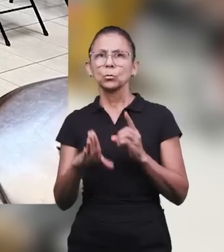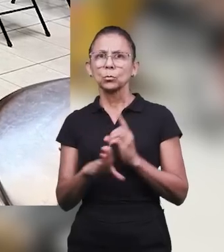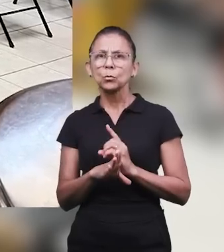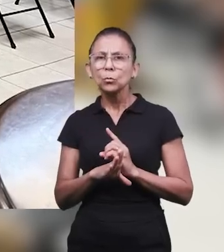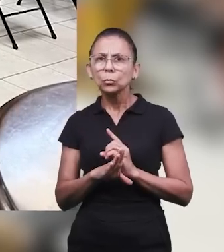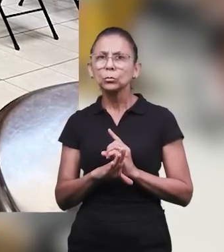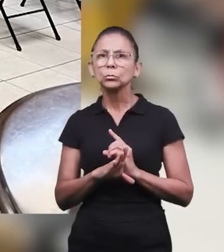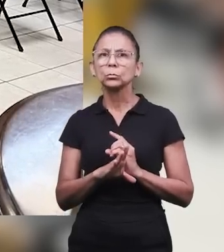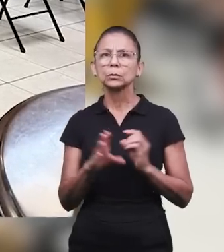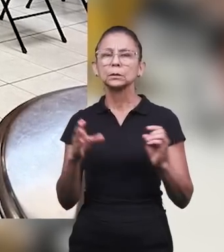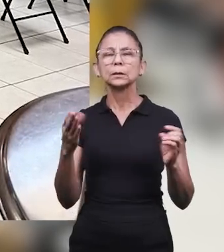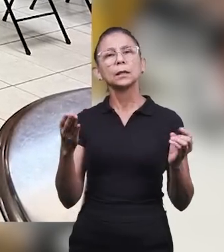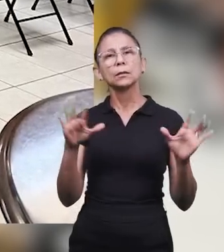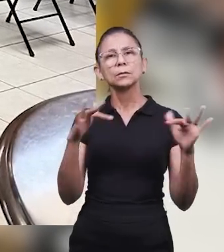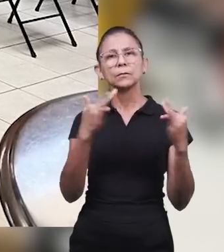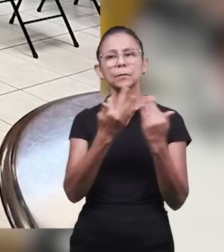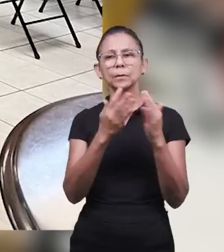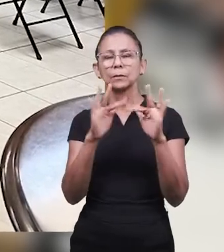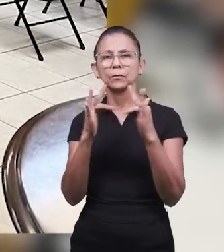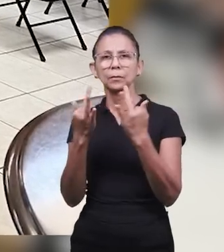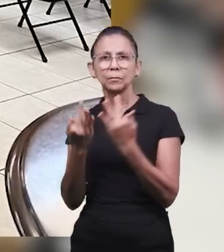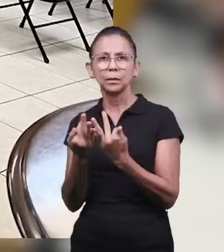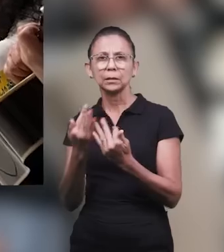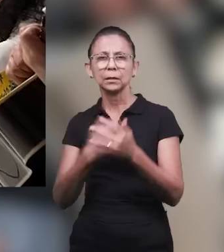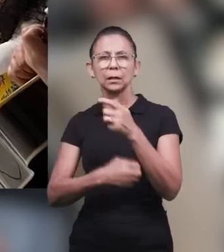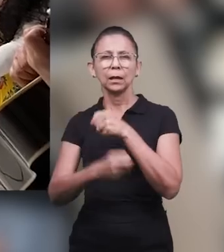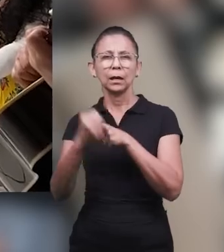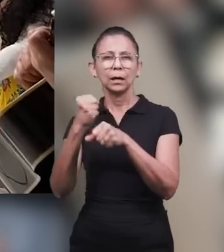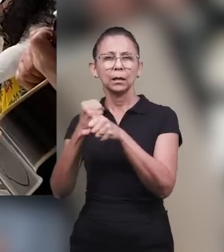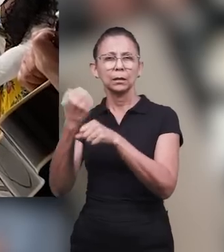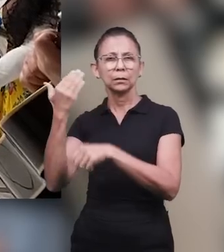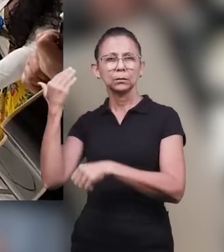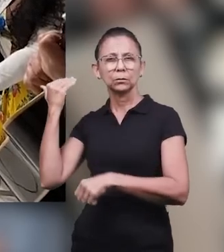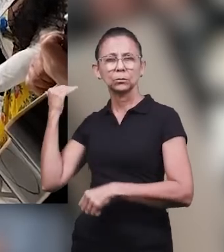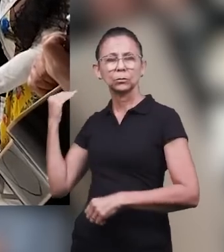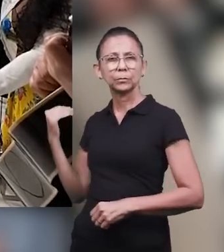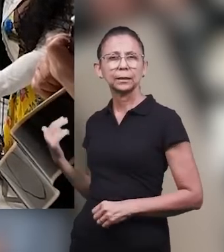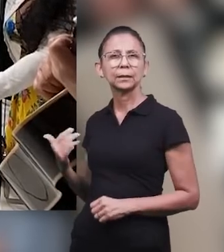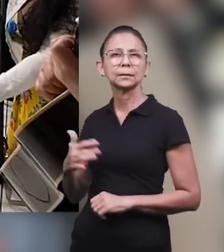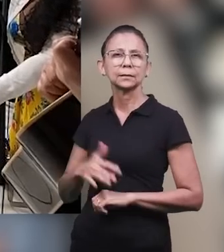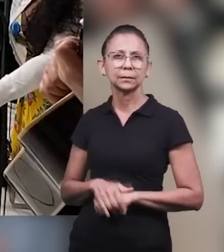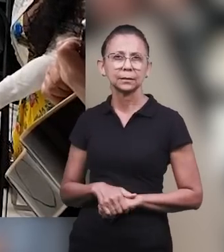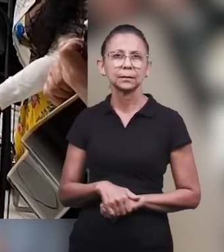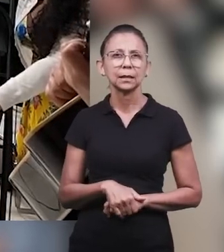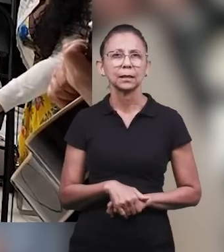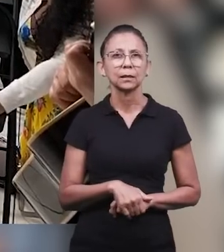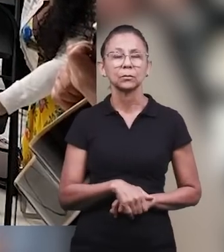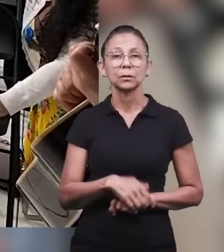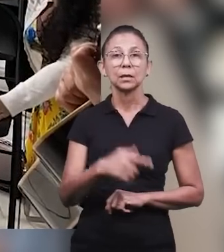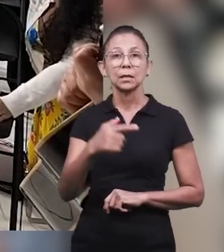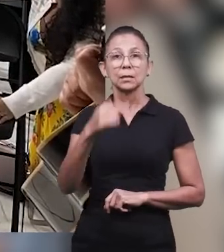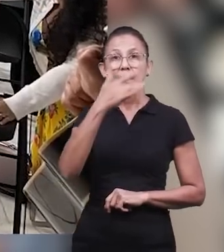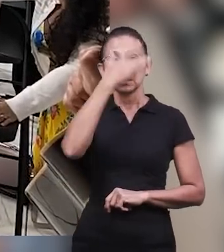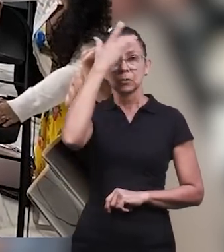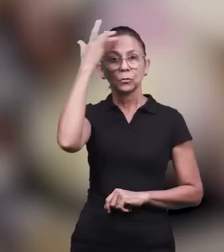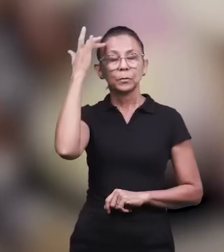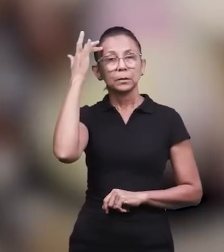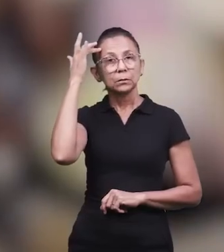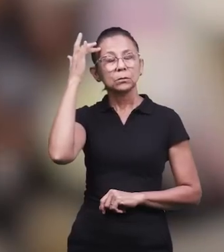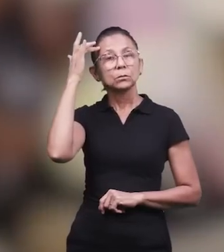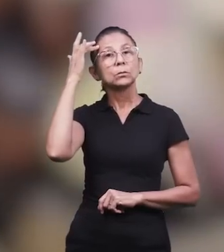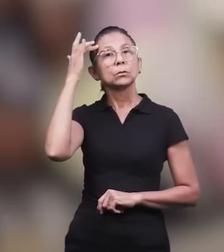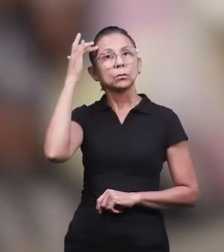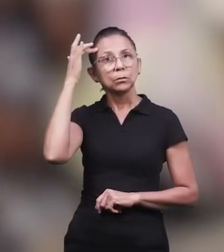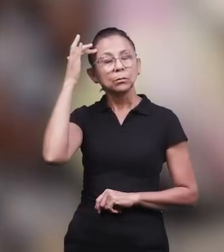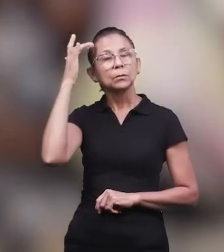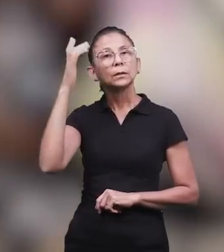casas dos irmãos desde julho de 2022 e que o Senhor fez crescer o grupo inicial de 7 vidas. Ontem,